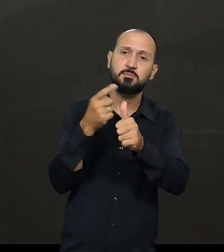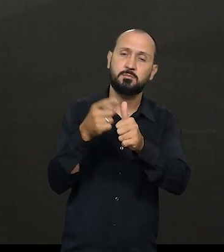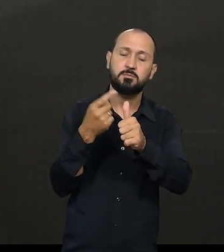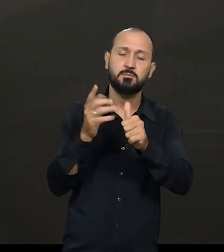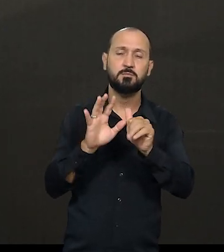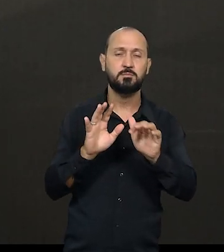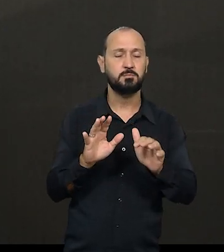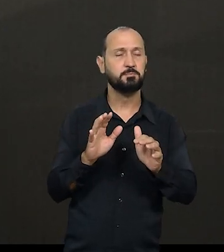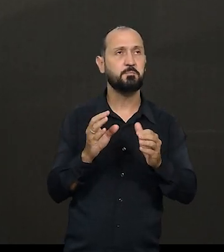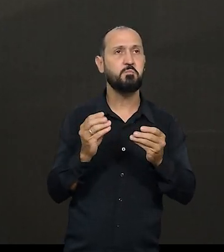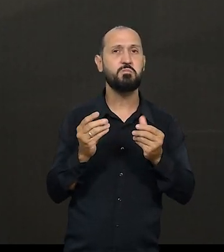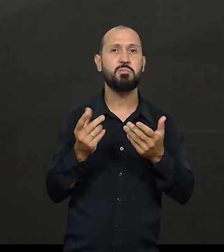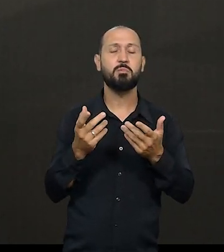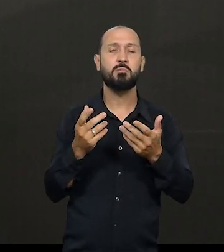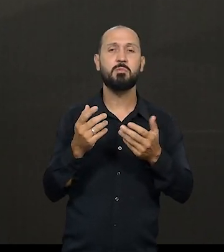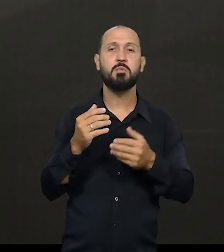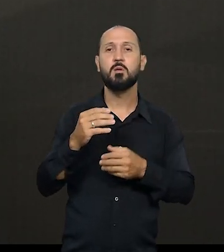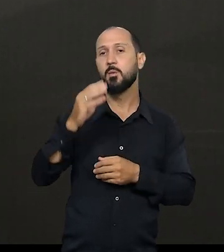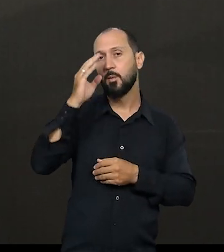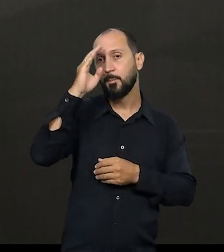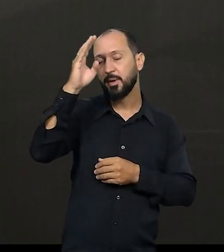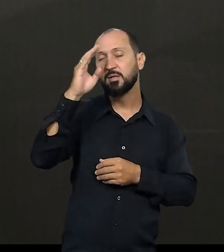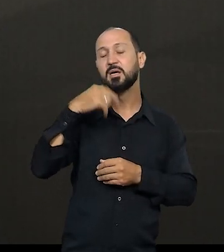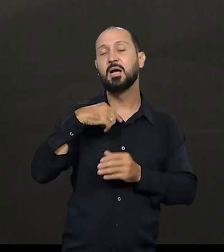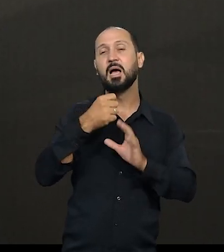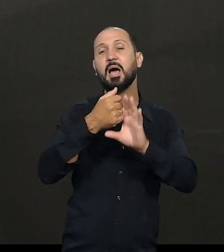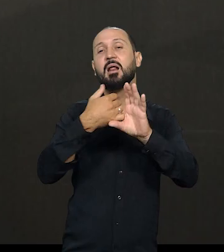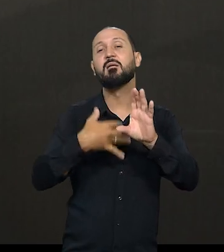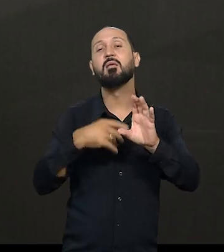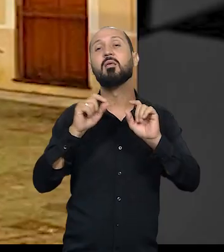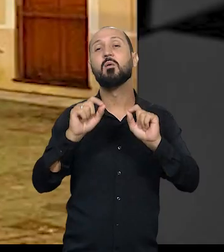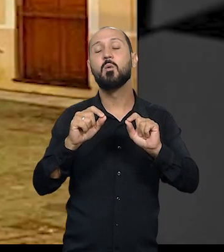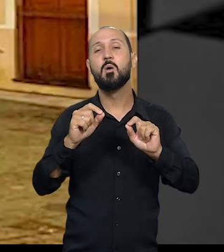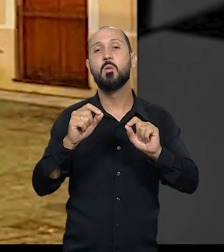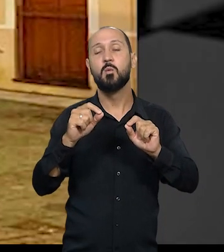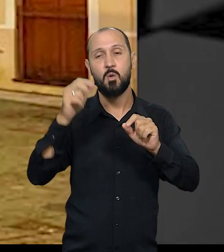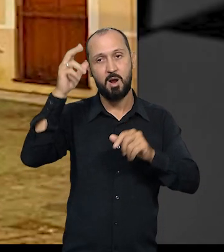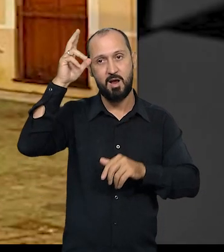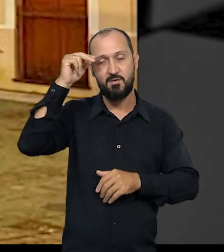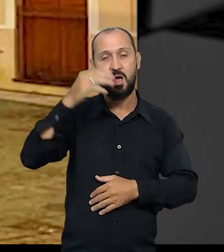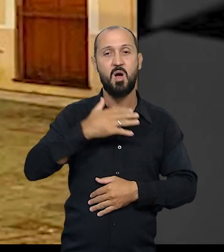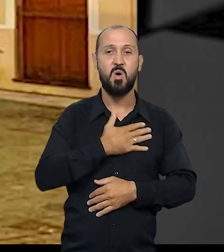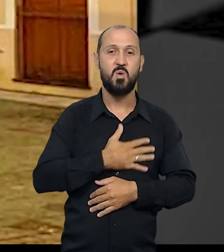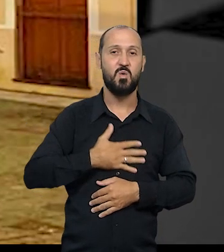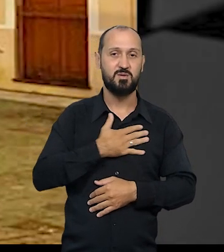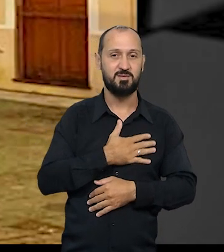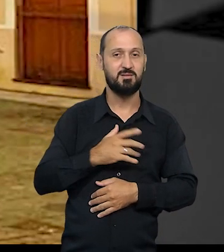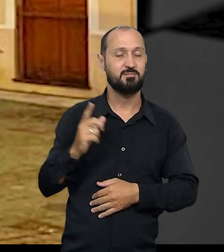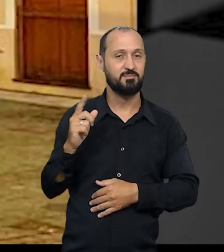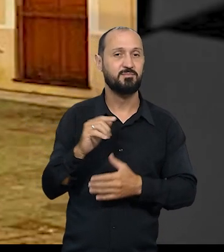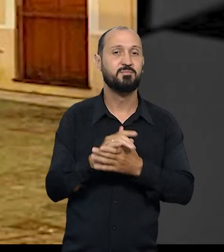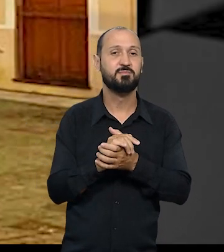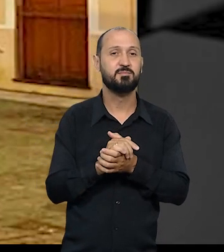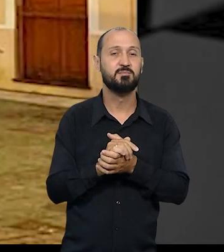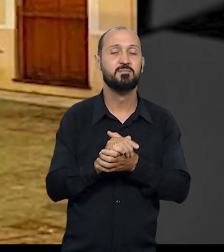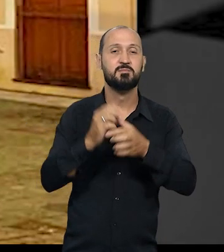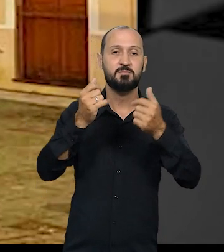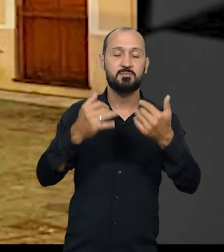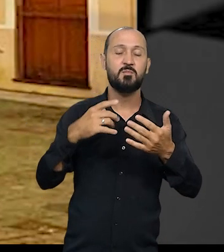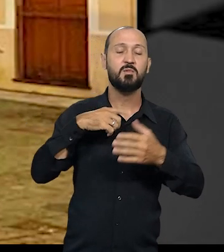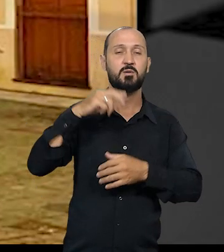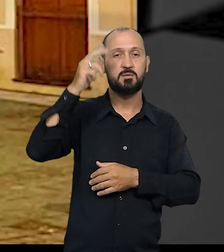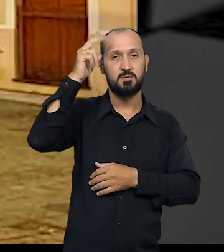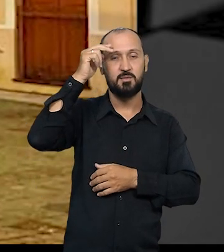lugar, o principal quesito para o policial servir na cavalaria é gostar do cavalo, né? Gostar do animal. Então a gente fala que o cavalo